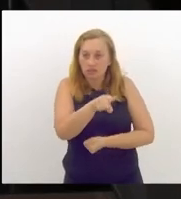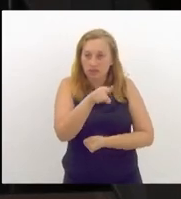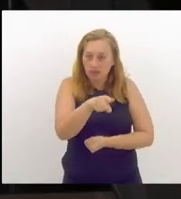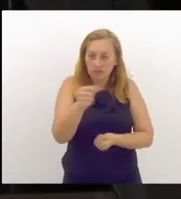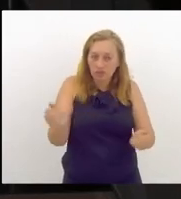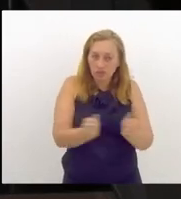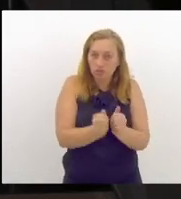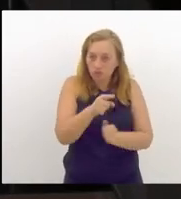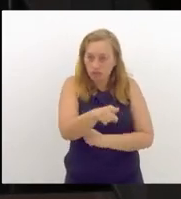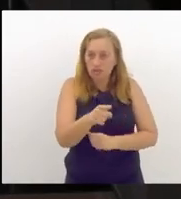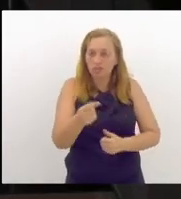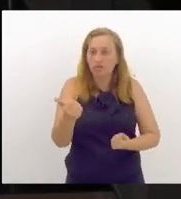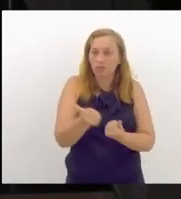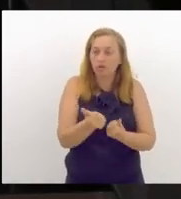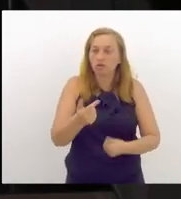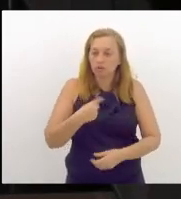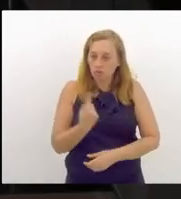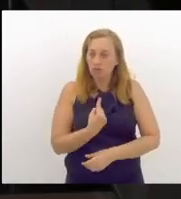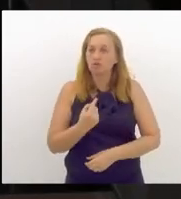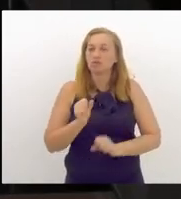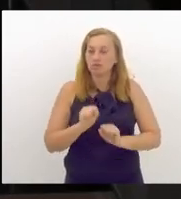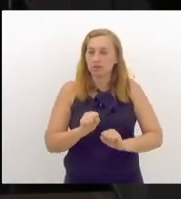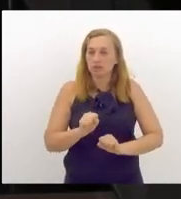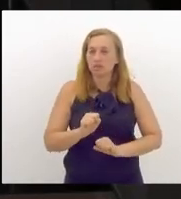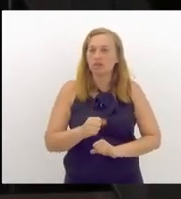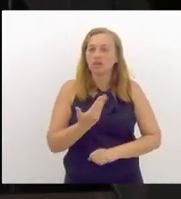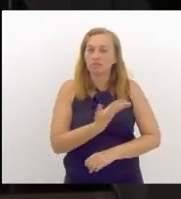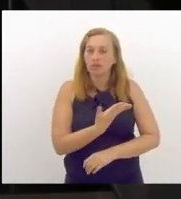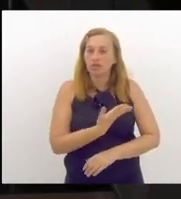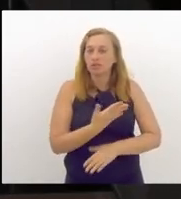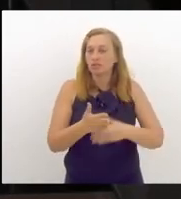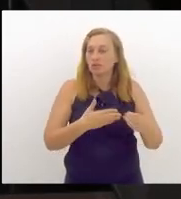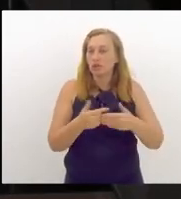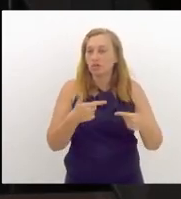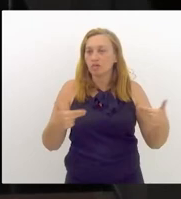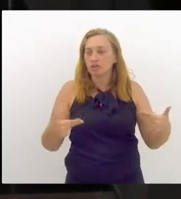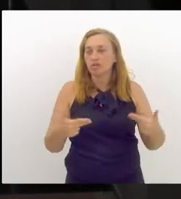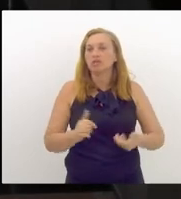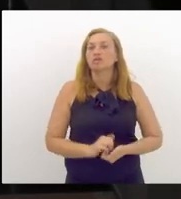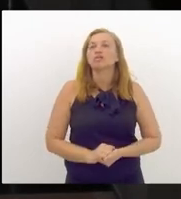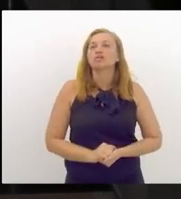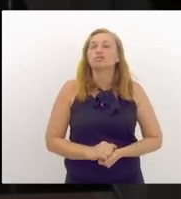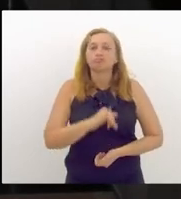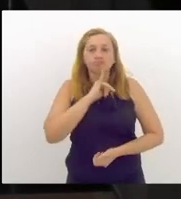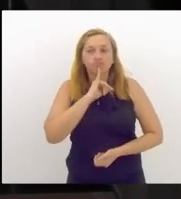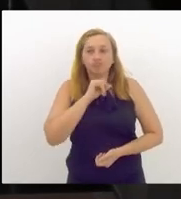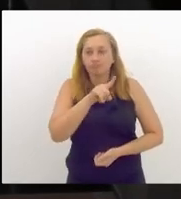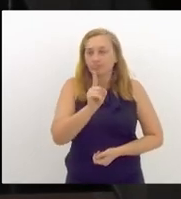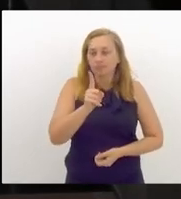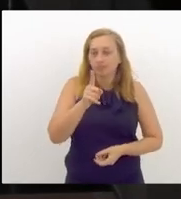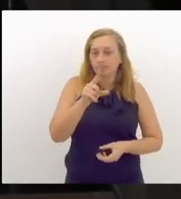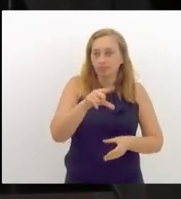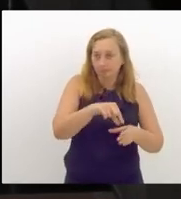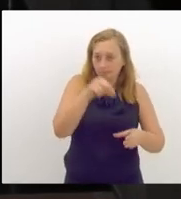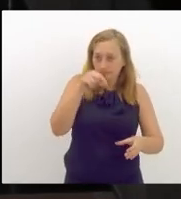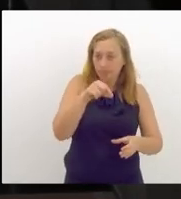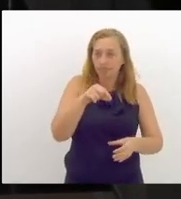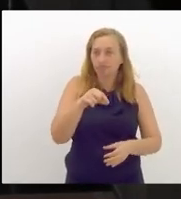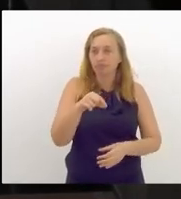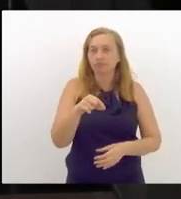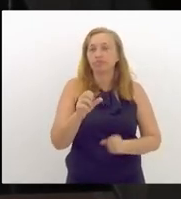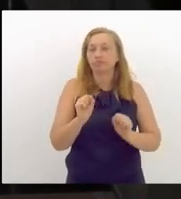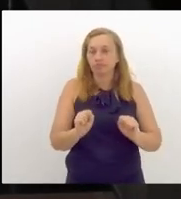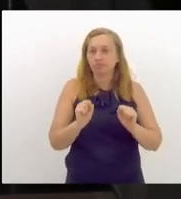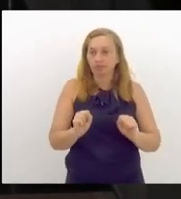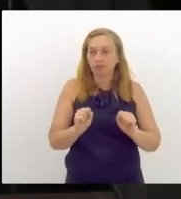estar do seu lado você pode contar com o nosso apoio minha amiga para o que der e vier infelizmente você não foi reeleita eu podia que tá